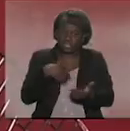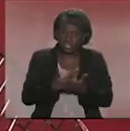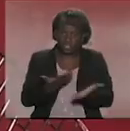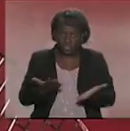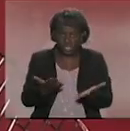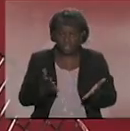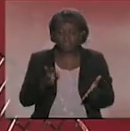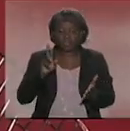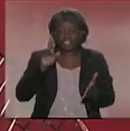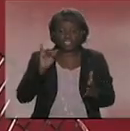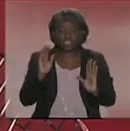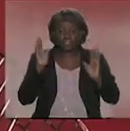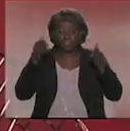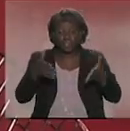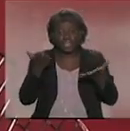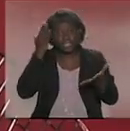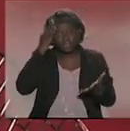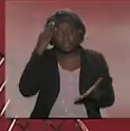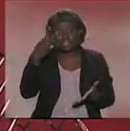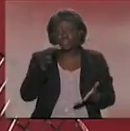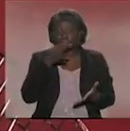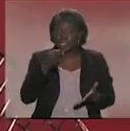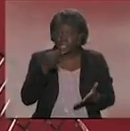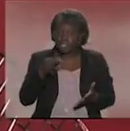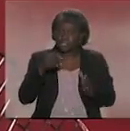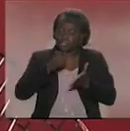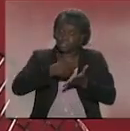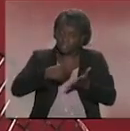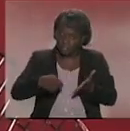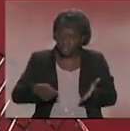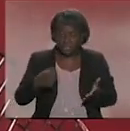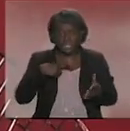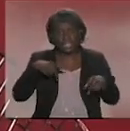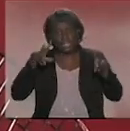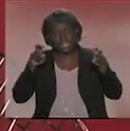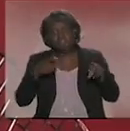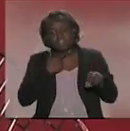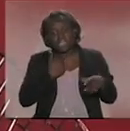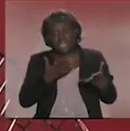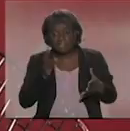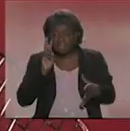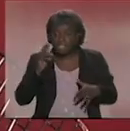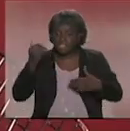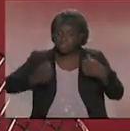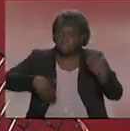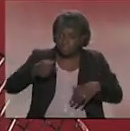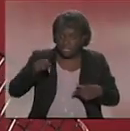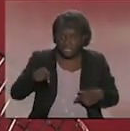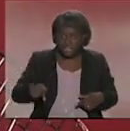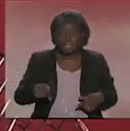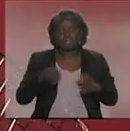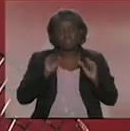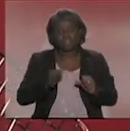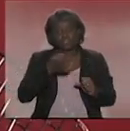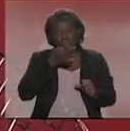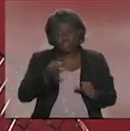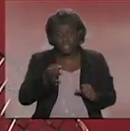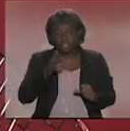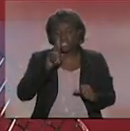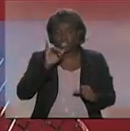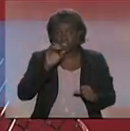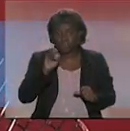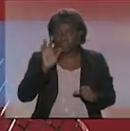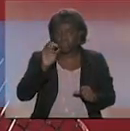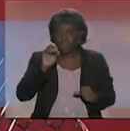e obrigada a você que ficou com a gente até agora. O Rio em Foco quer saber a sua opinião, escreve pra gente. Tem algum assunto que você queira ver discutido